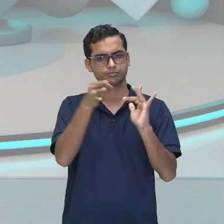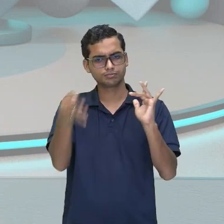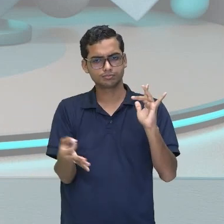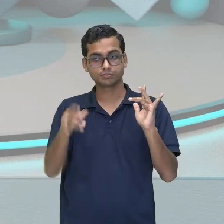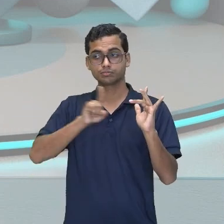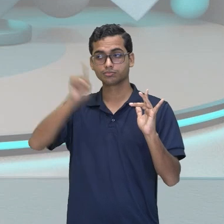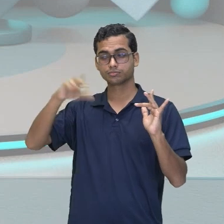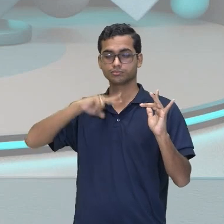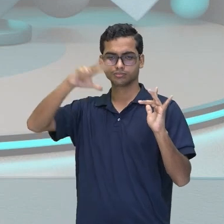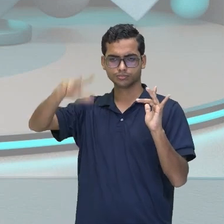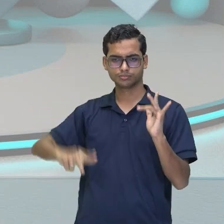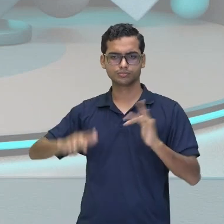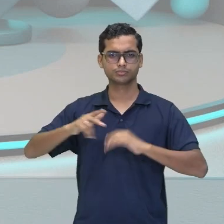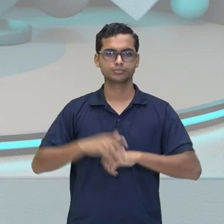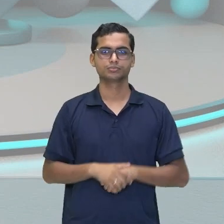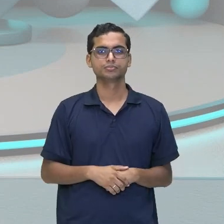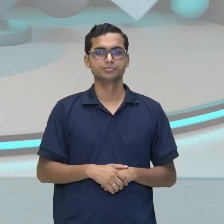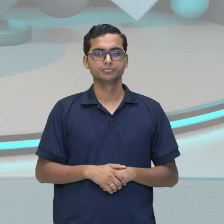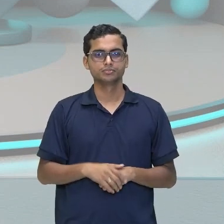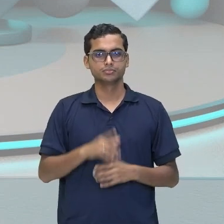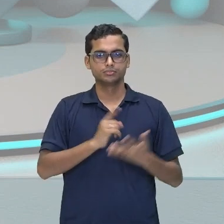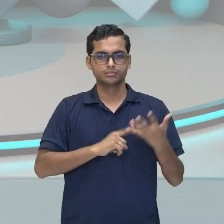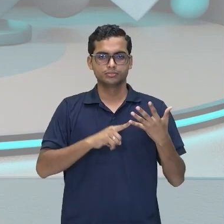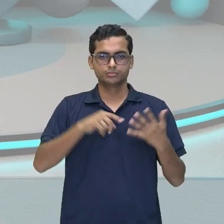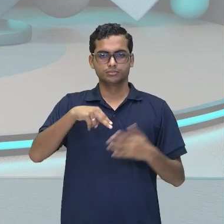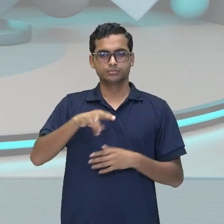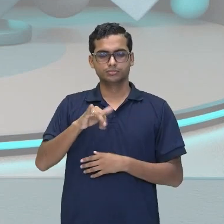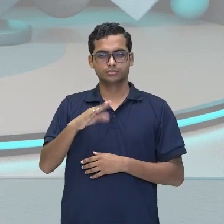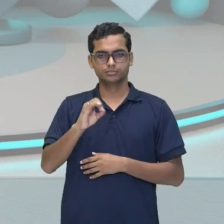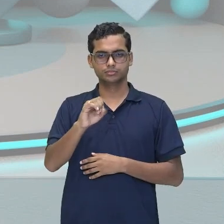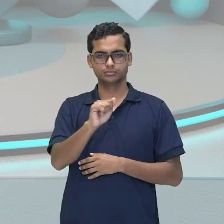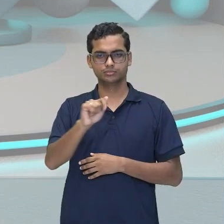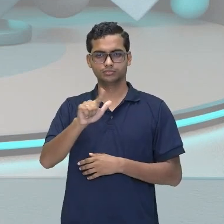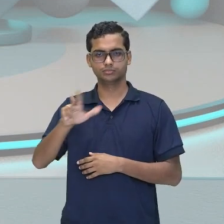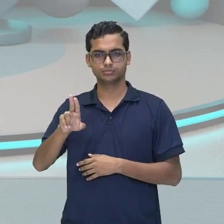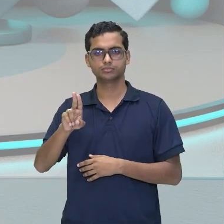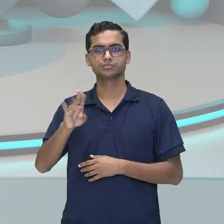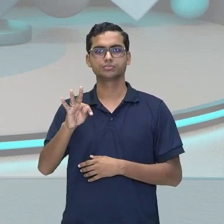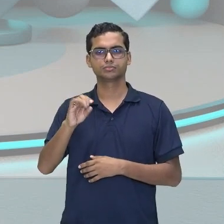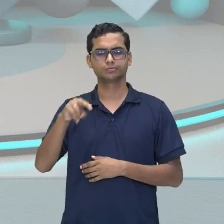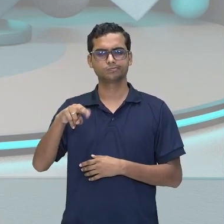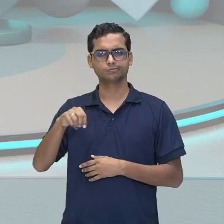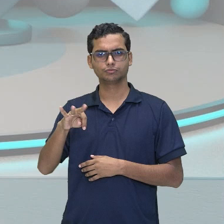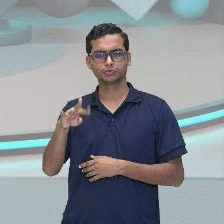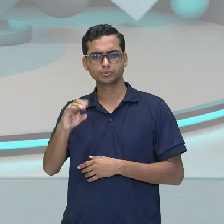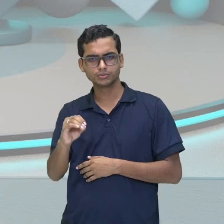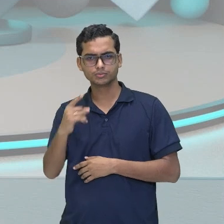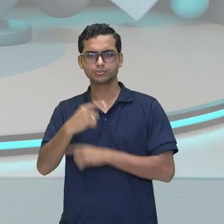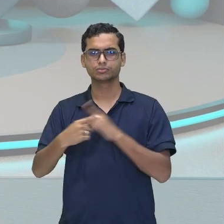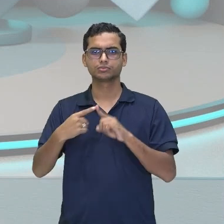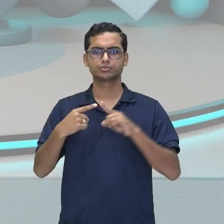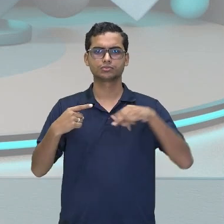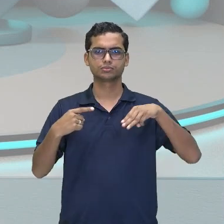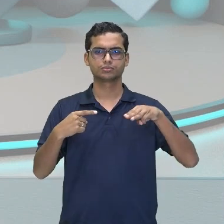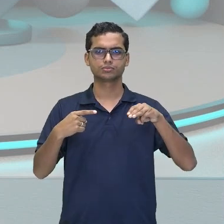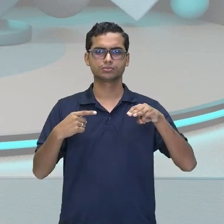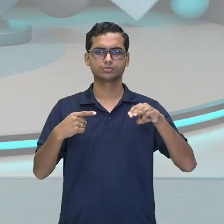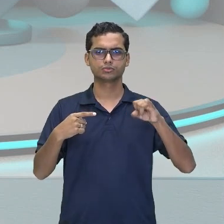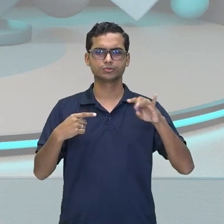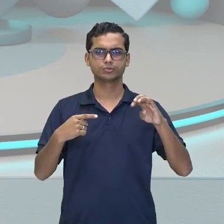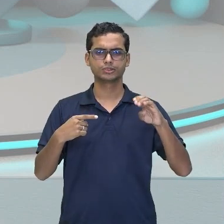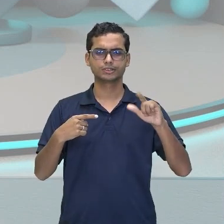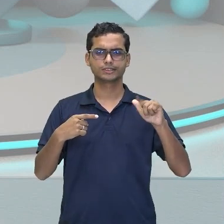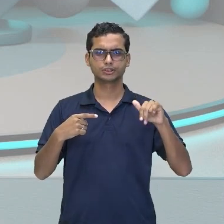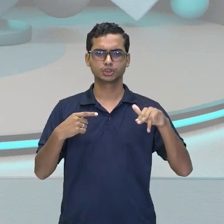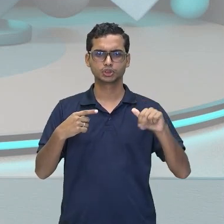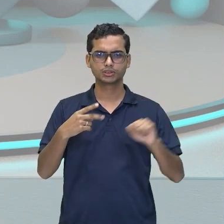de Portugal. Nicolau Tolentino de Almeida, ele escreveu Miscelânea, Curiosa